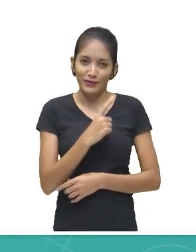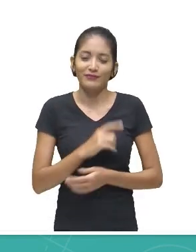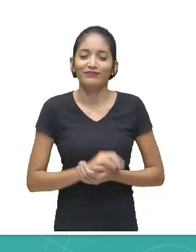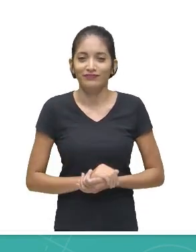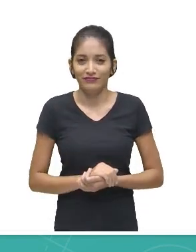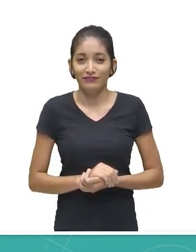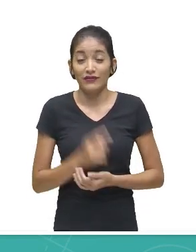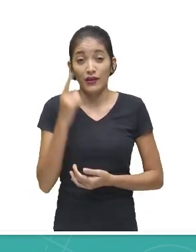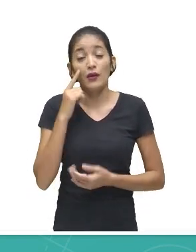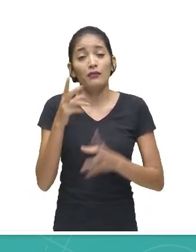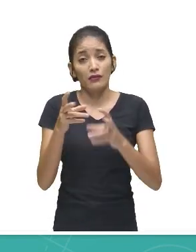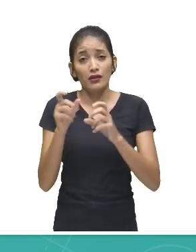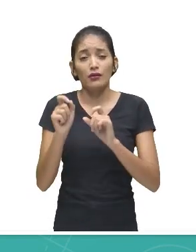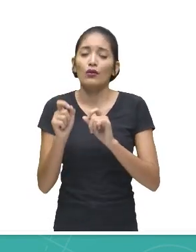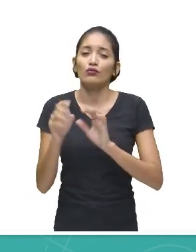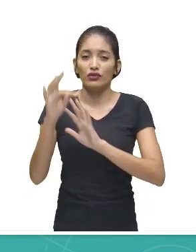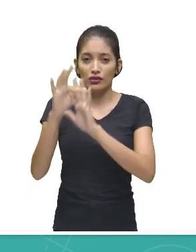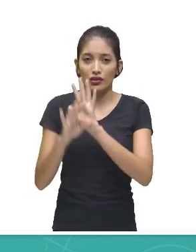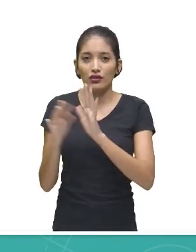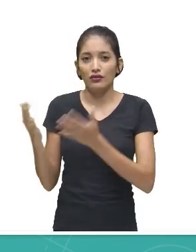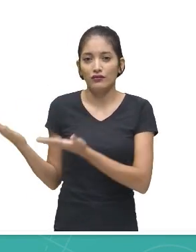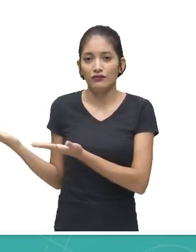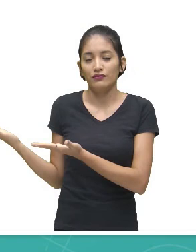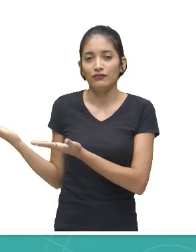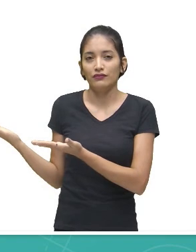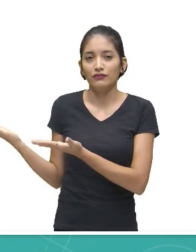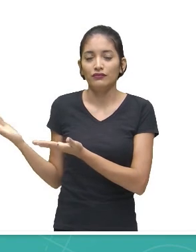ficou a pontuação do texto. Perceberam?